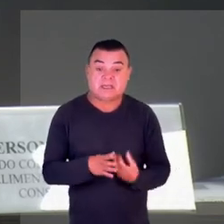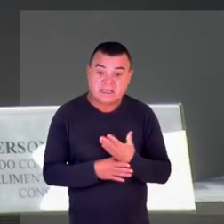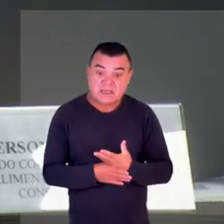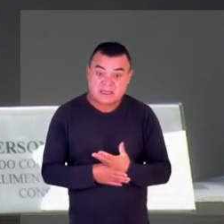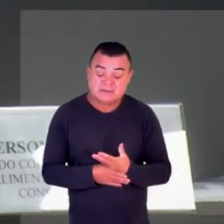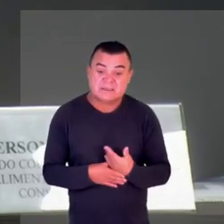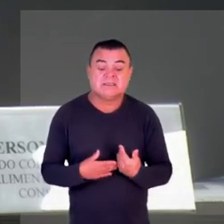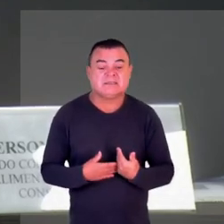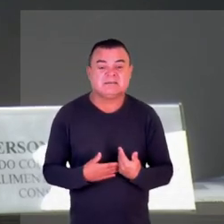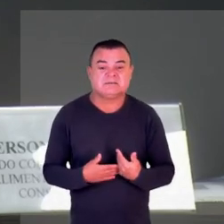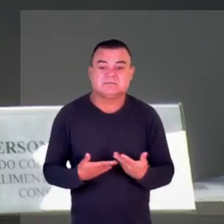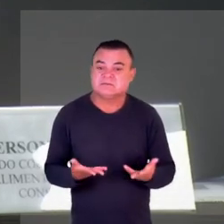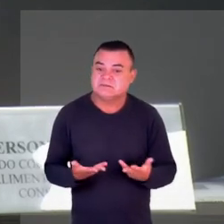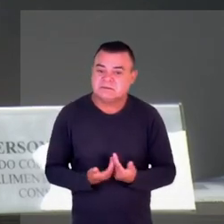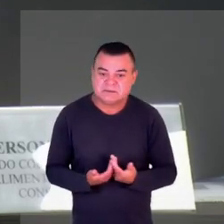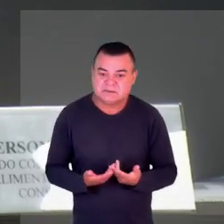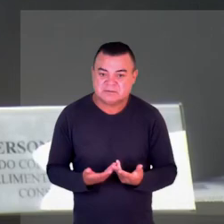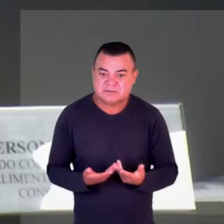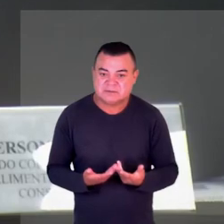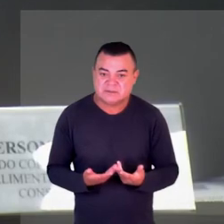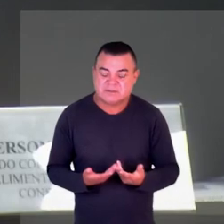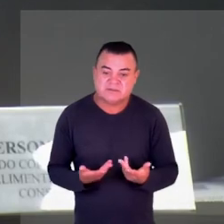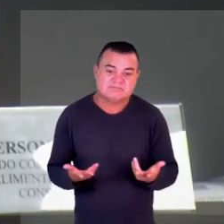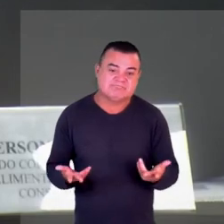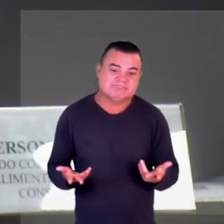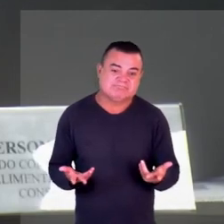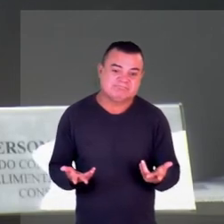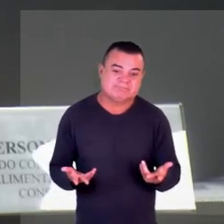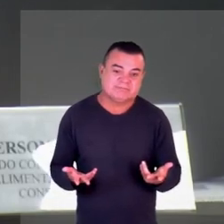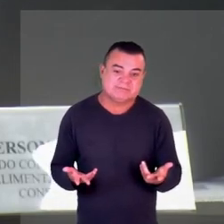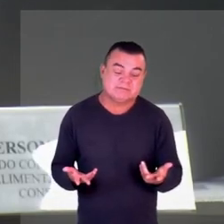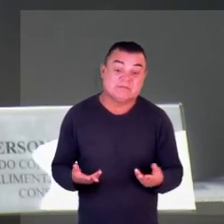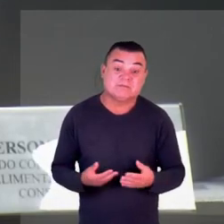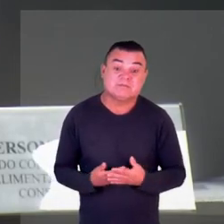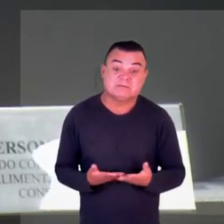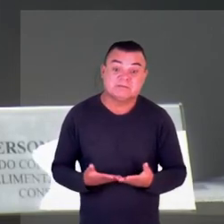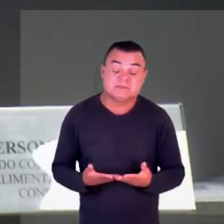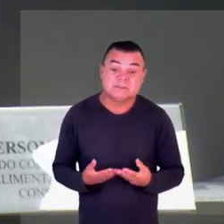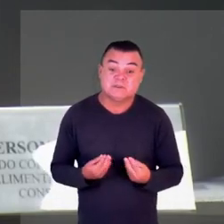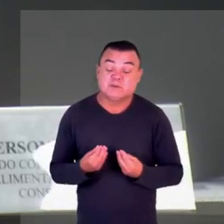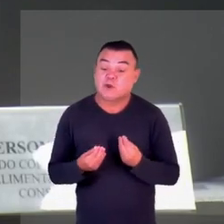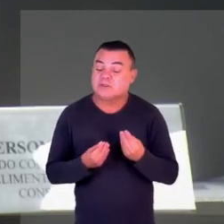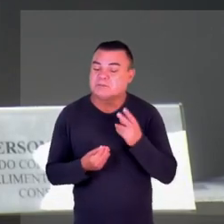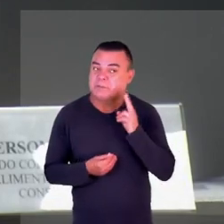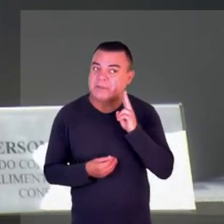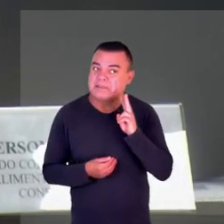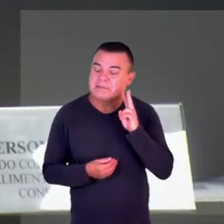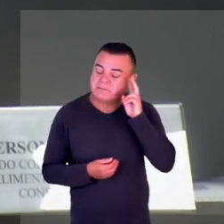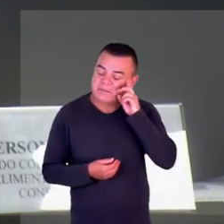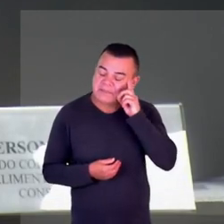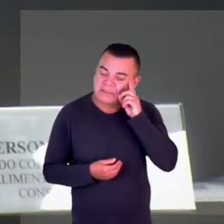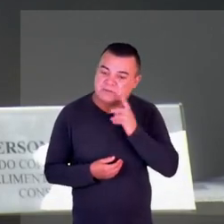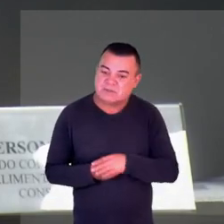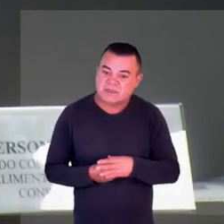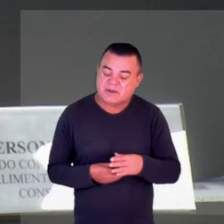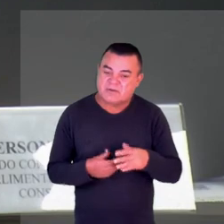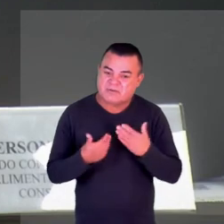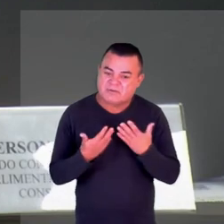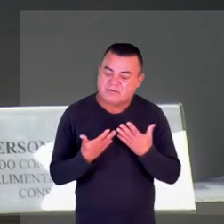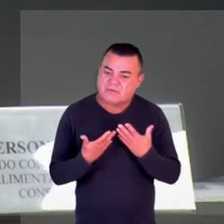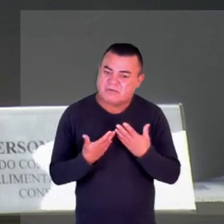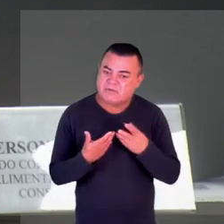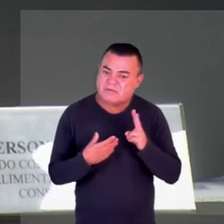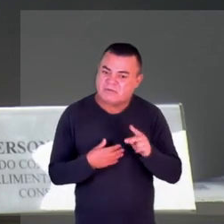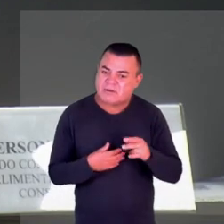precisa recolocar Inclusive a gente disse vamos botar o Brás na Conab con Bras para que a gente brincando assim com as palavras